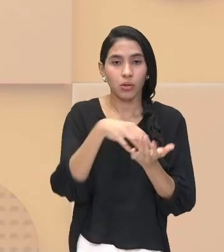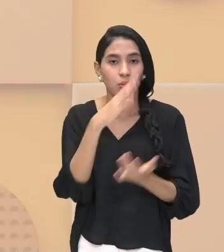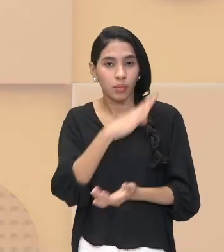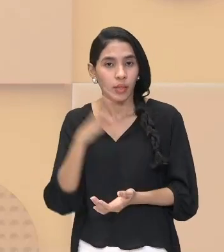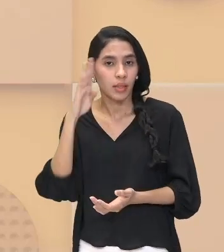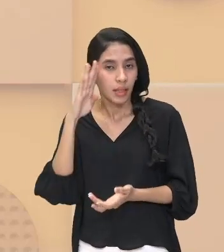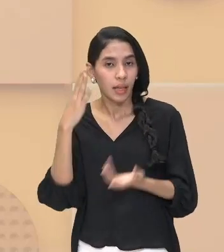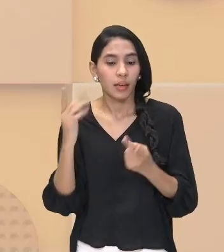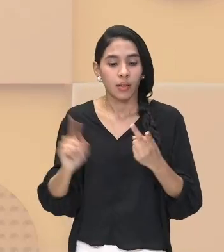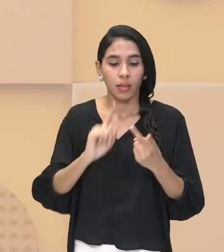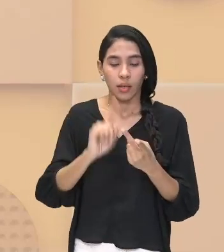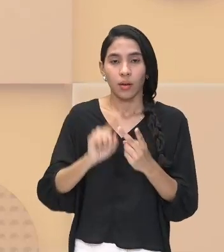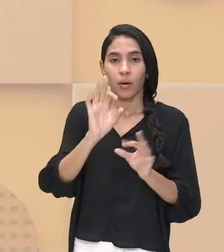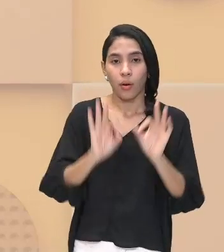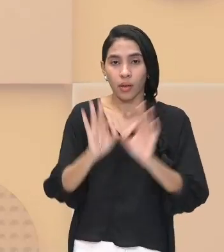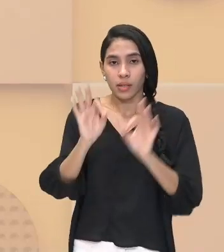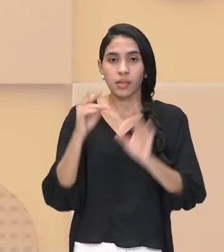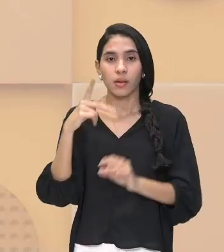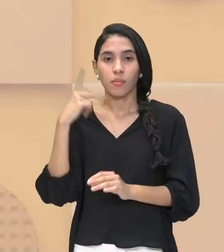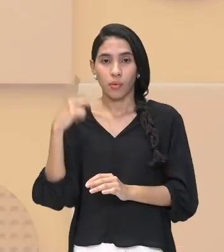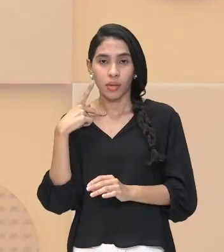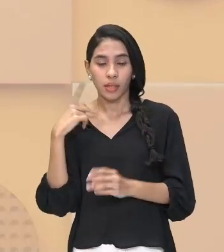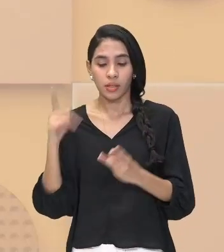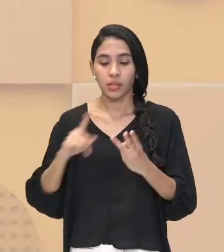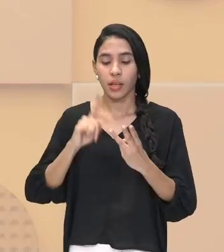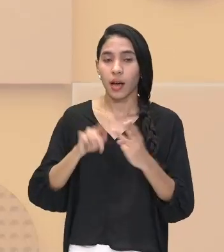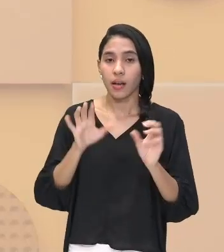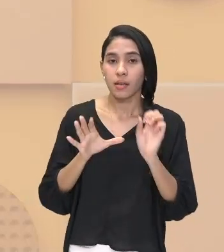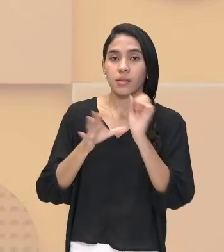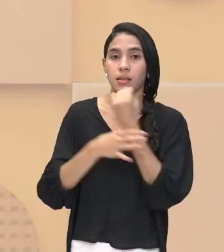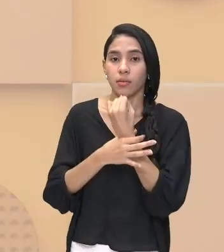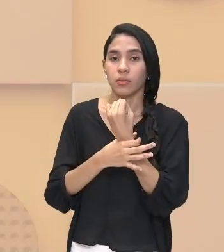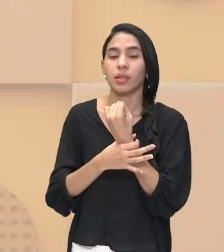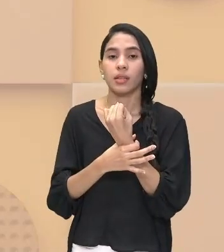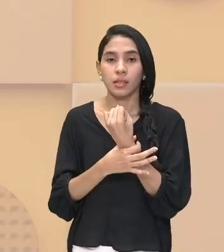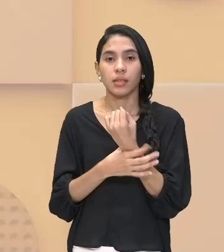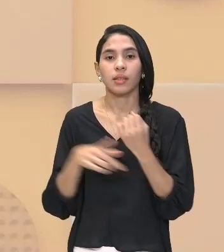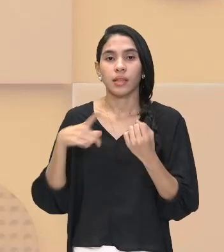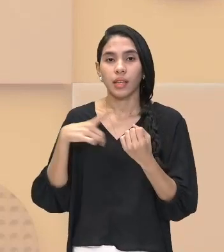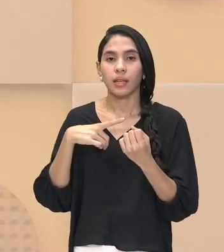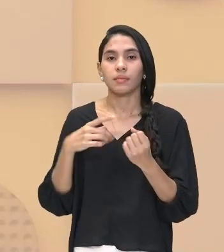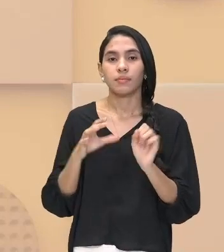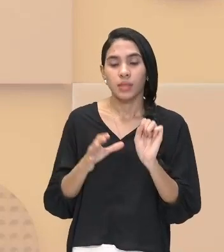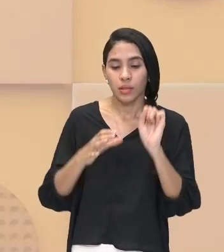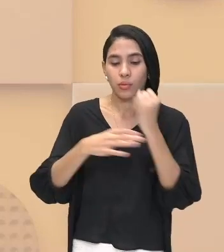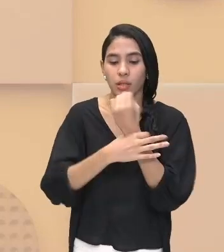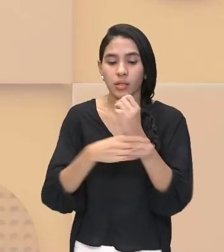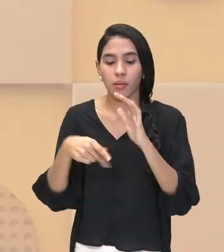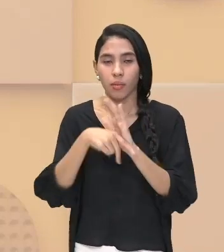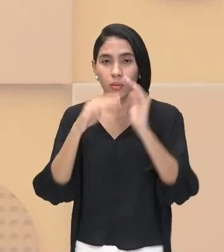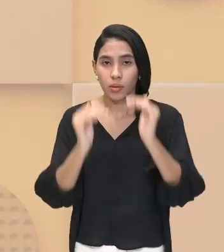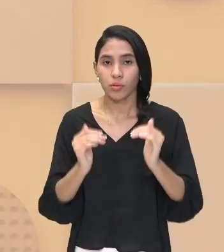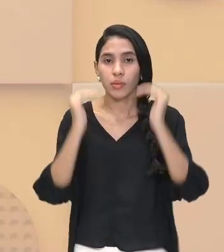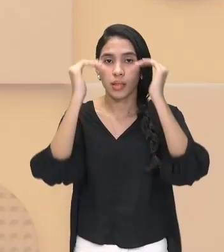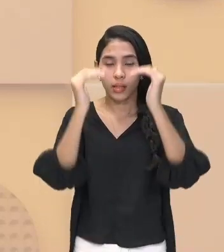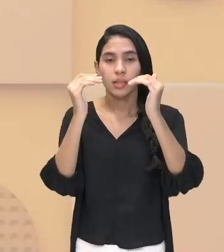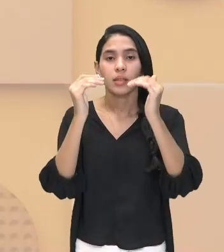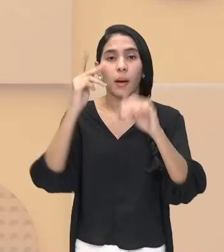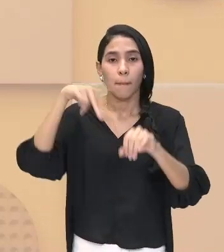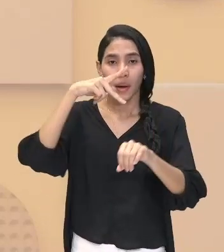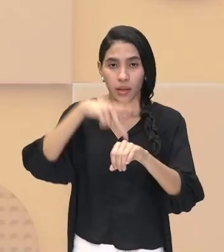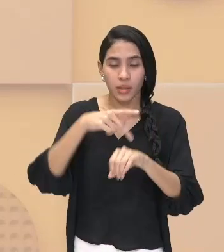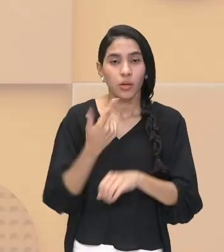de organização política, de segurança, para resguardar a soberania do país.